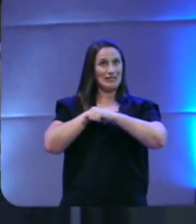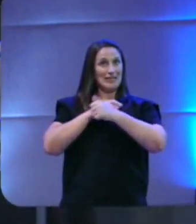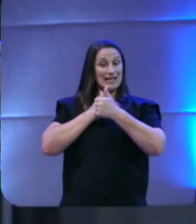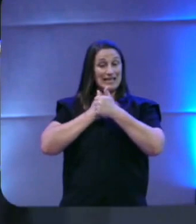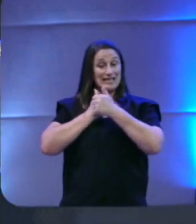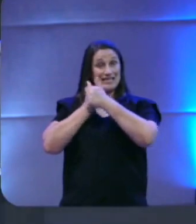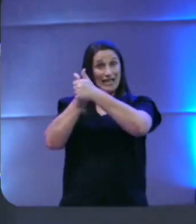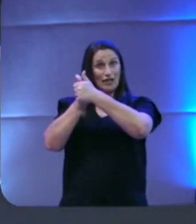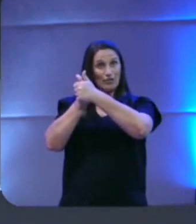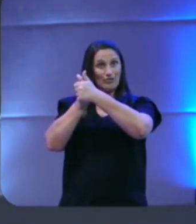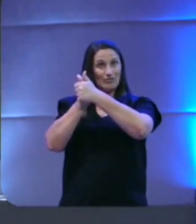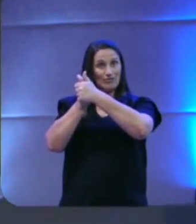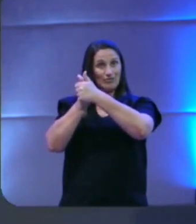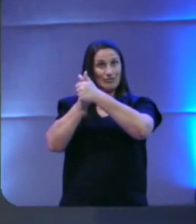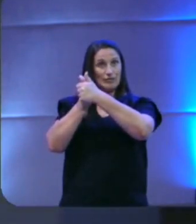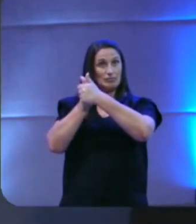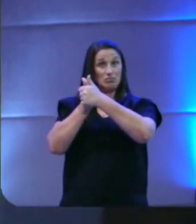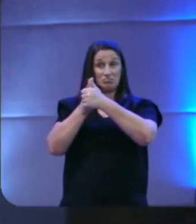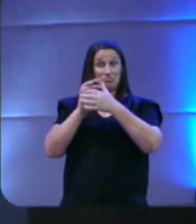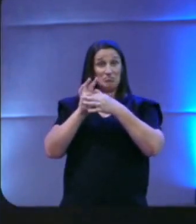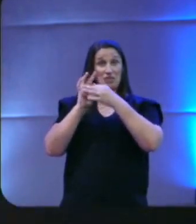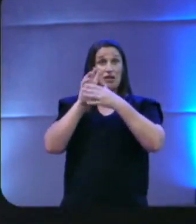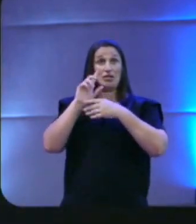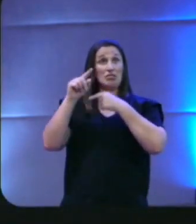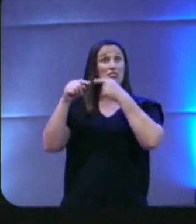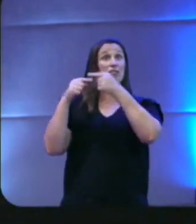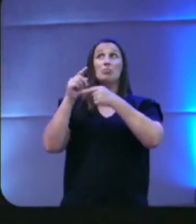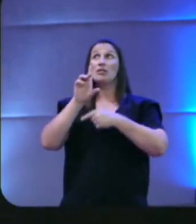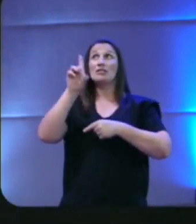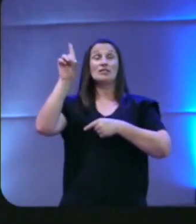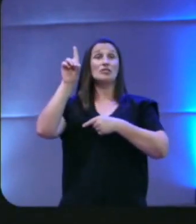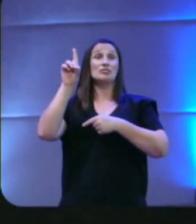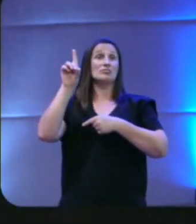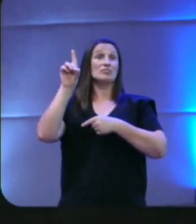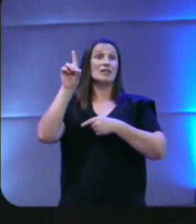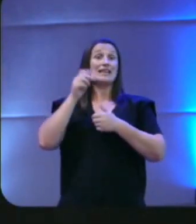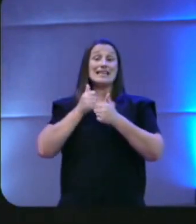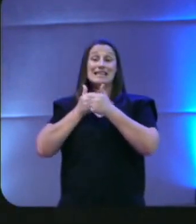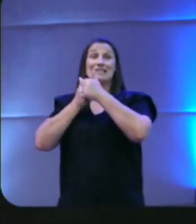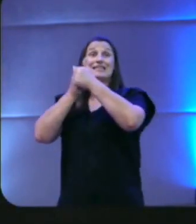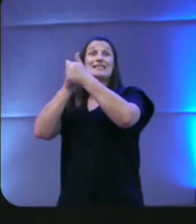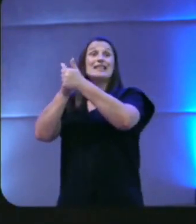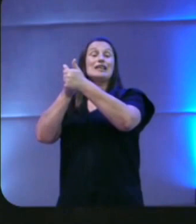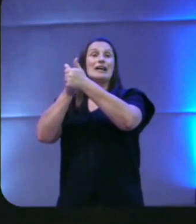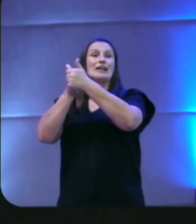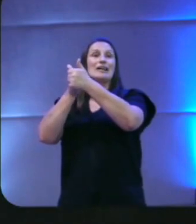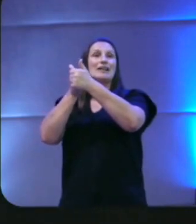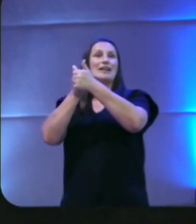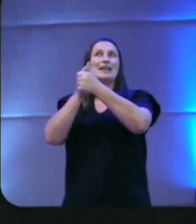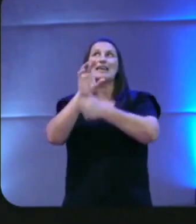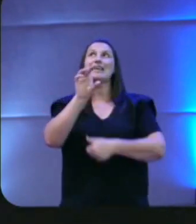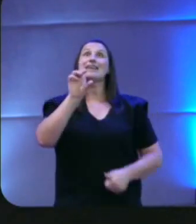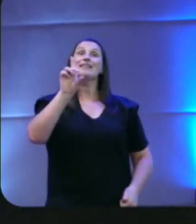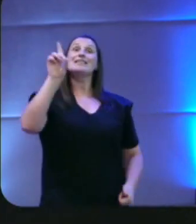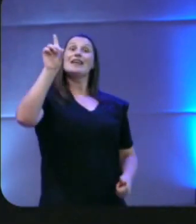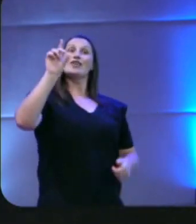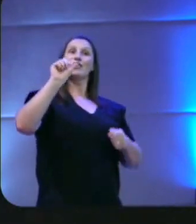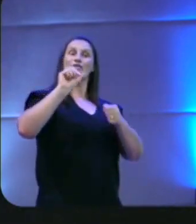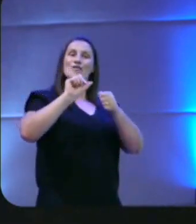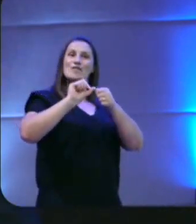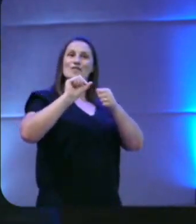frase repousa sobre os ombros de Jesus. Você percebeu a ênfase? Siga-me e eu farei de